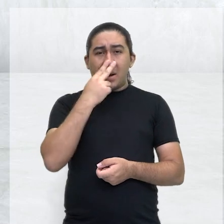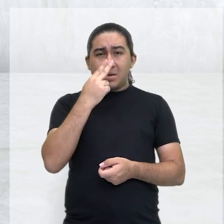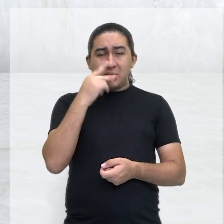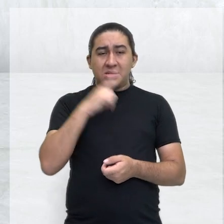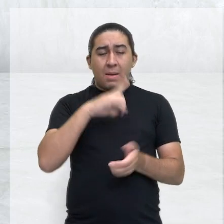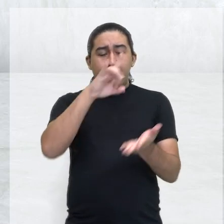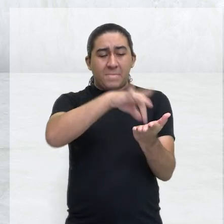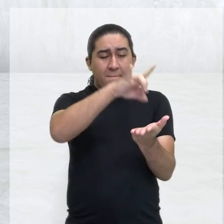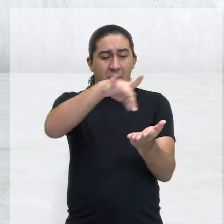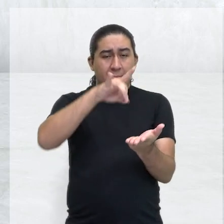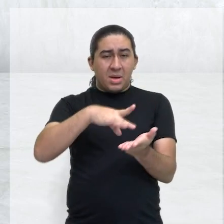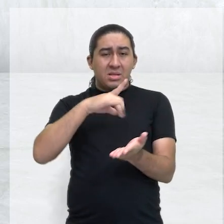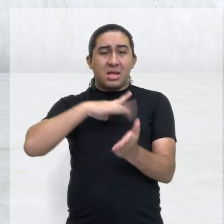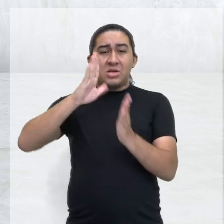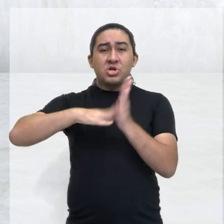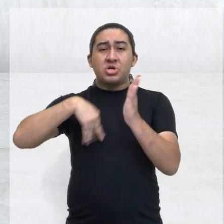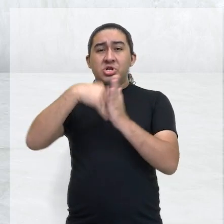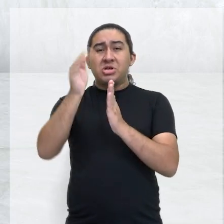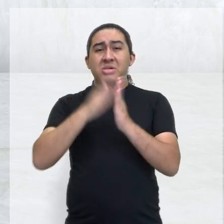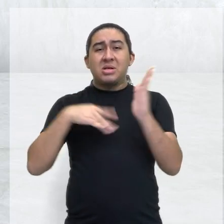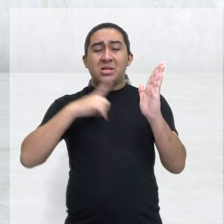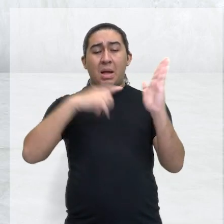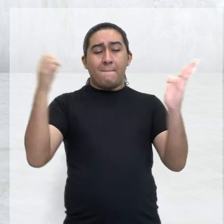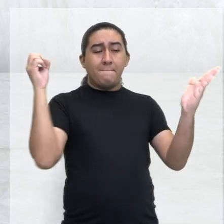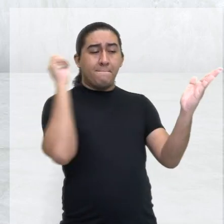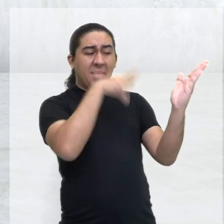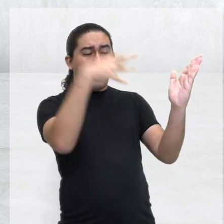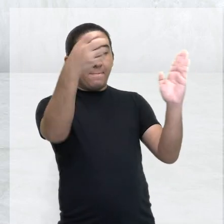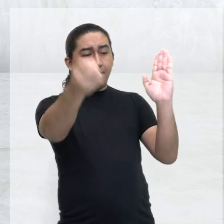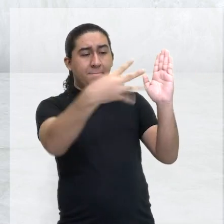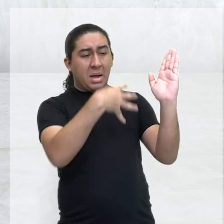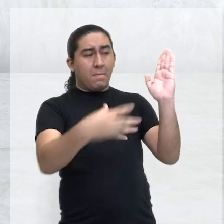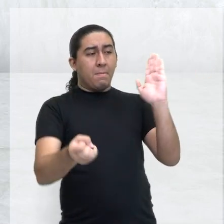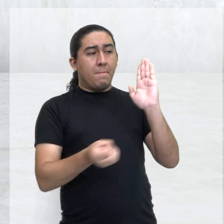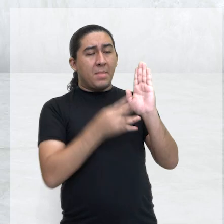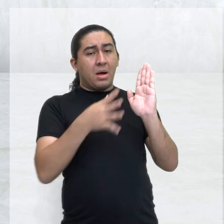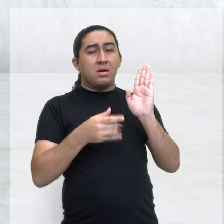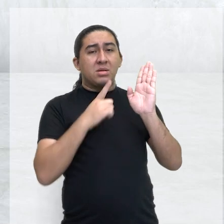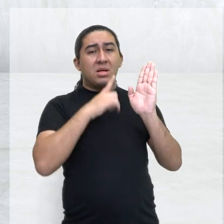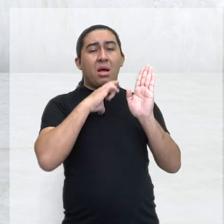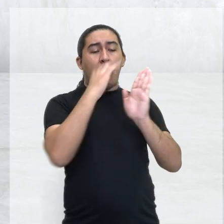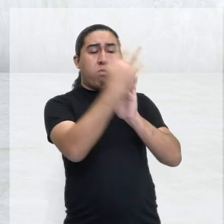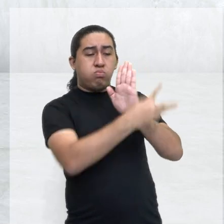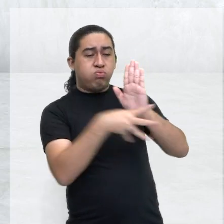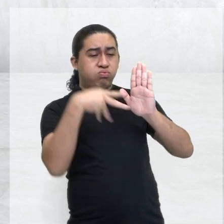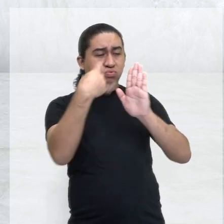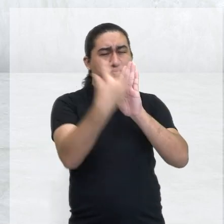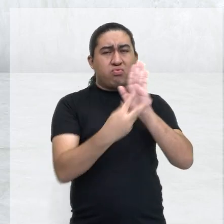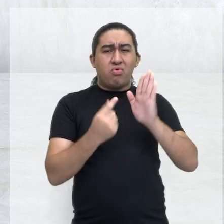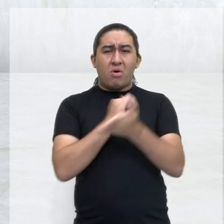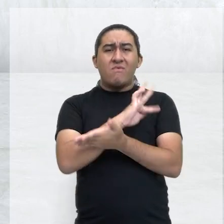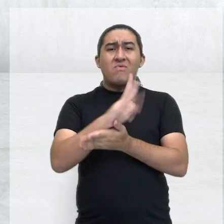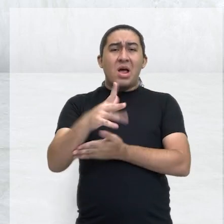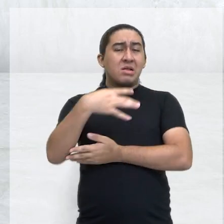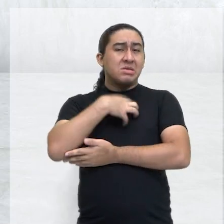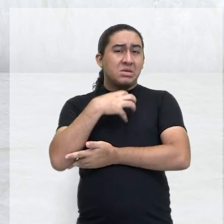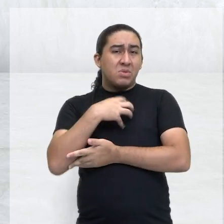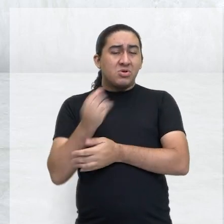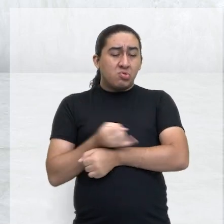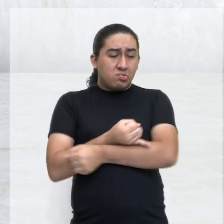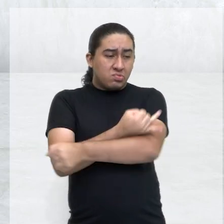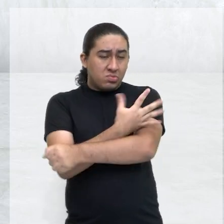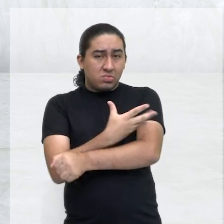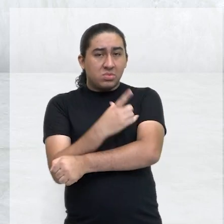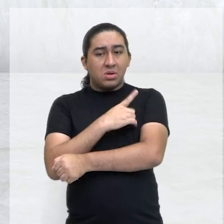com gotículas, o artista pega a tinta e salpica numa tela, causando as sensações que ele